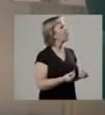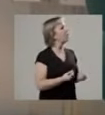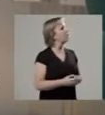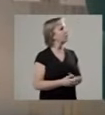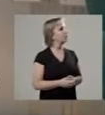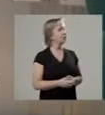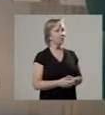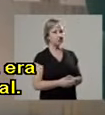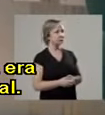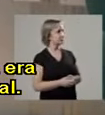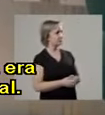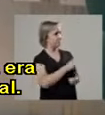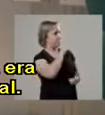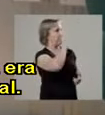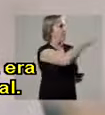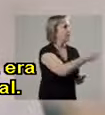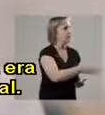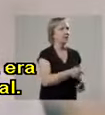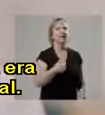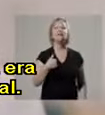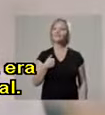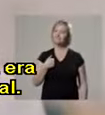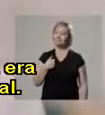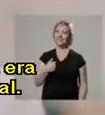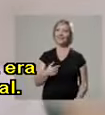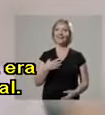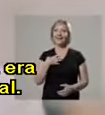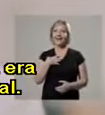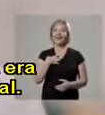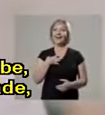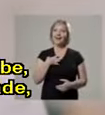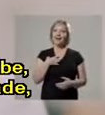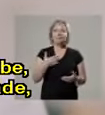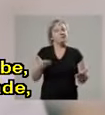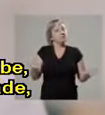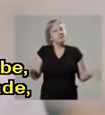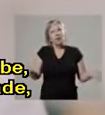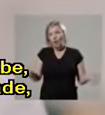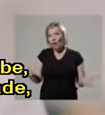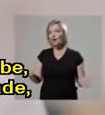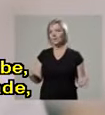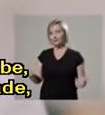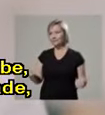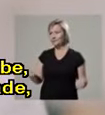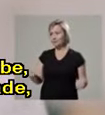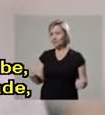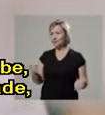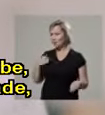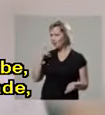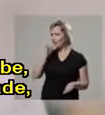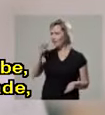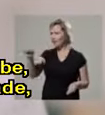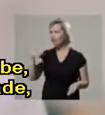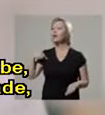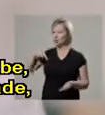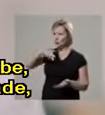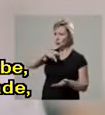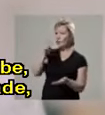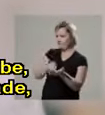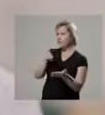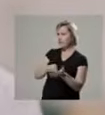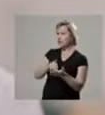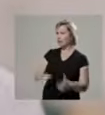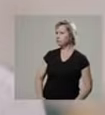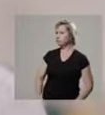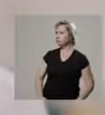é que você faz sexo? Assim, ela era desbocada, né, legal. Aí eu peguei e falei: olha, Hebe, deixa eu falar uma coisa para você, eu não